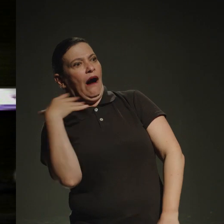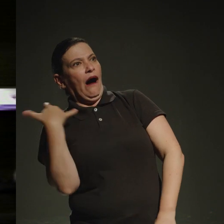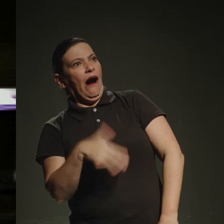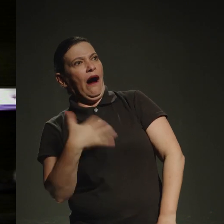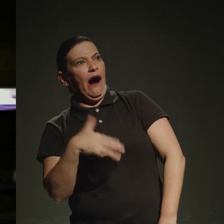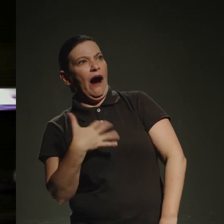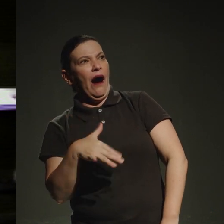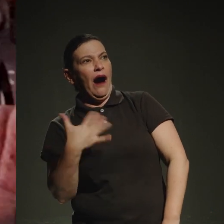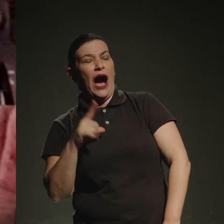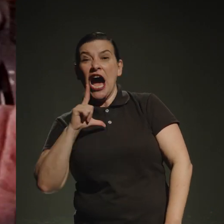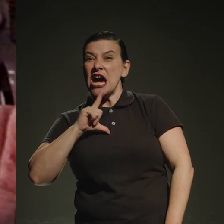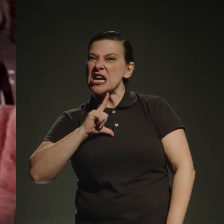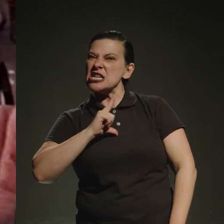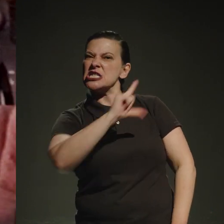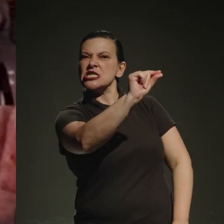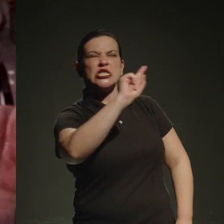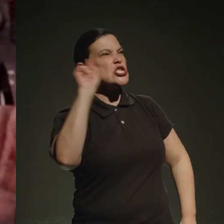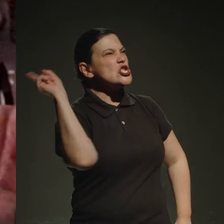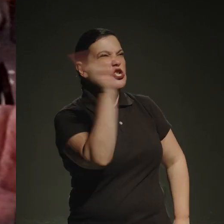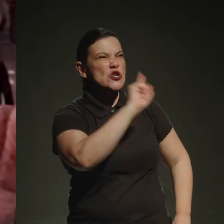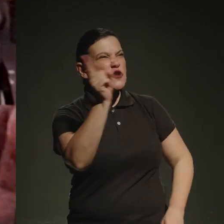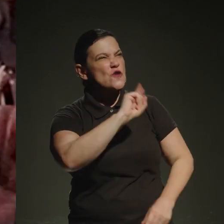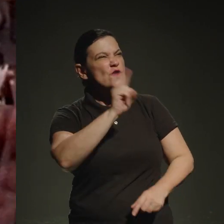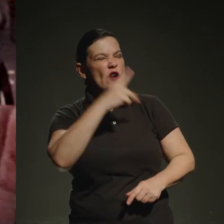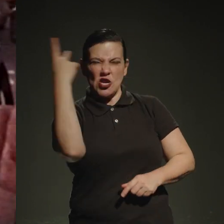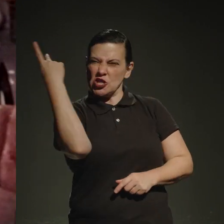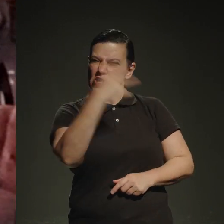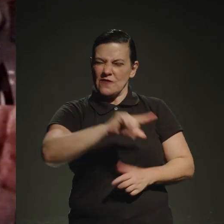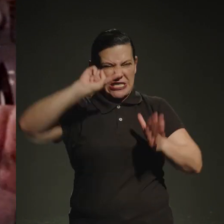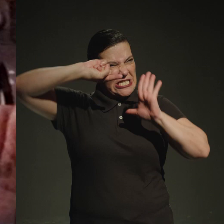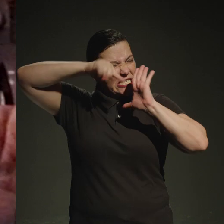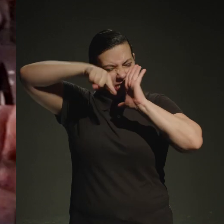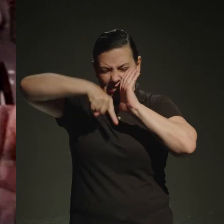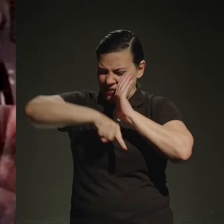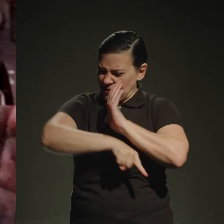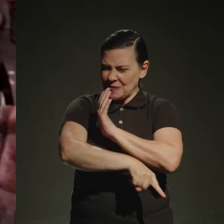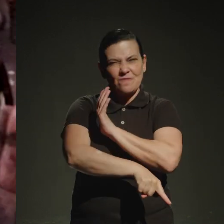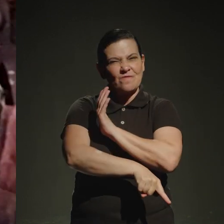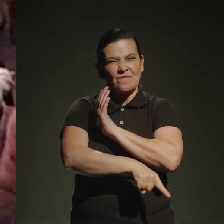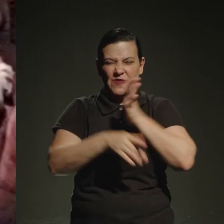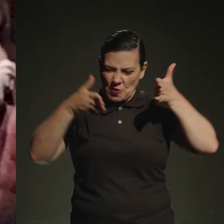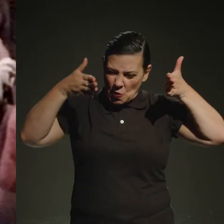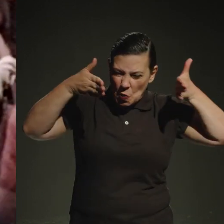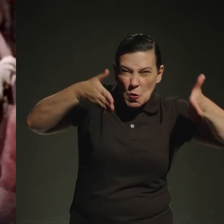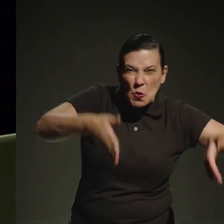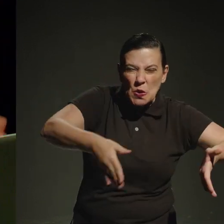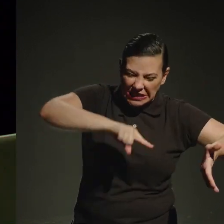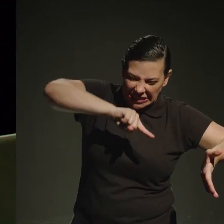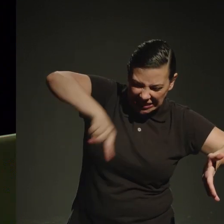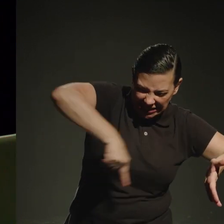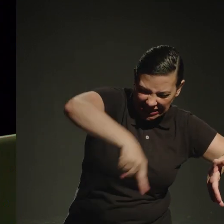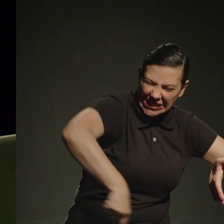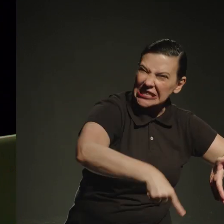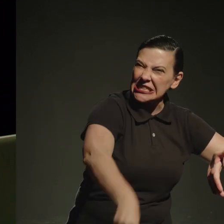estúrdia criatura do fundo do íntimo do âmago do mais longínquo Hades. O bravo cavaleiro desafia a própria morte e contra vós investe.